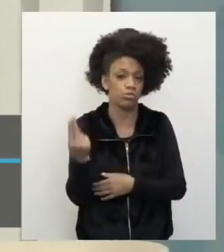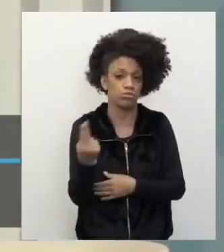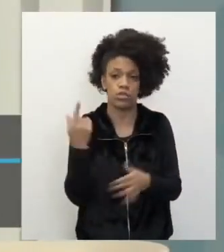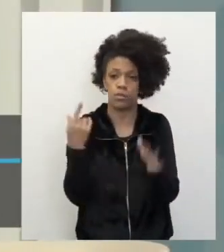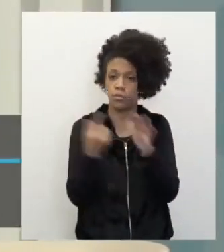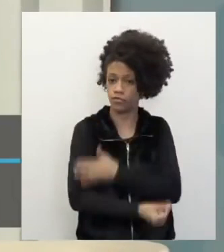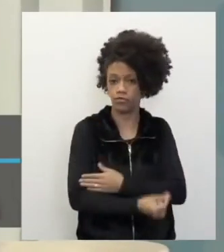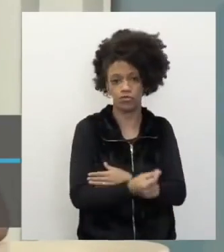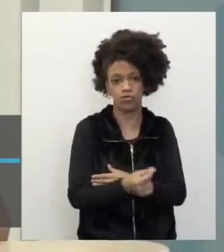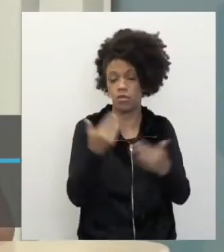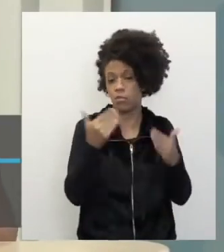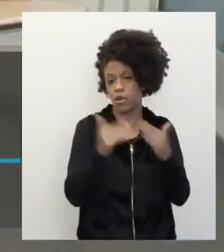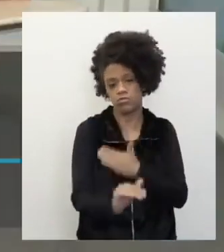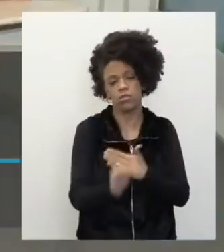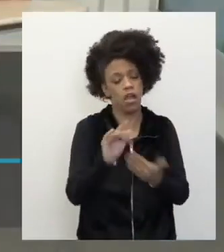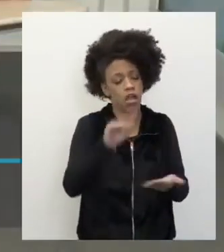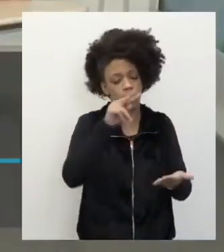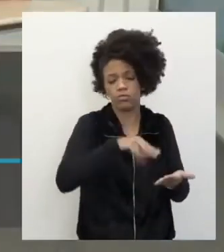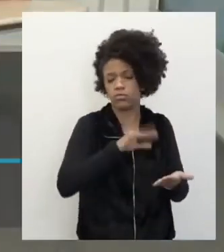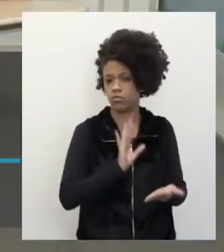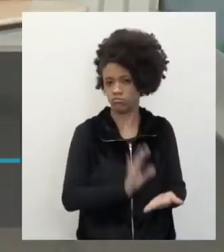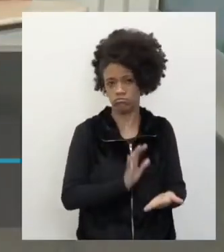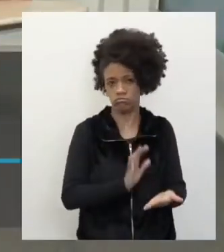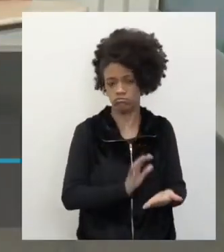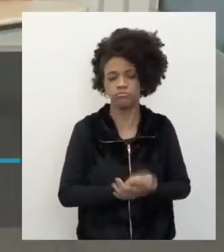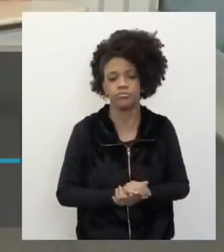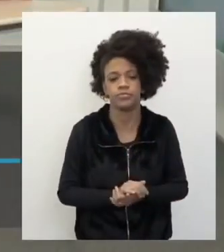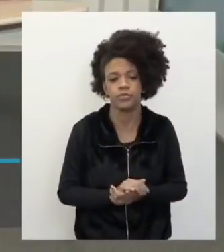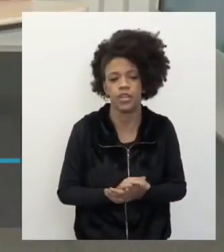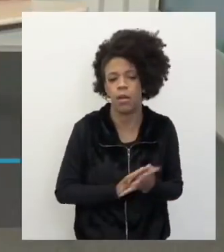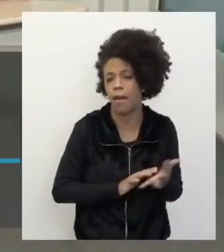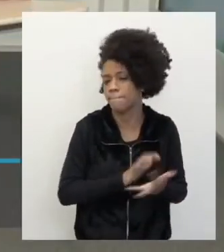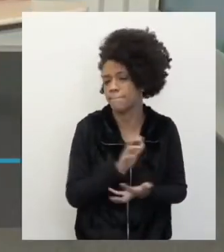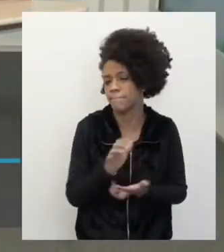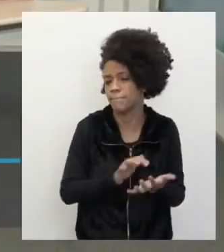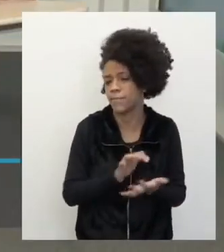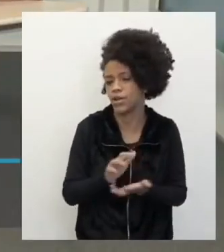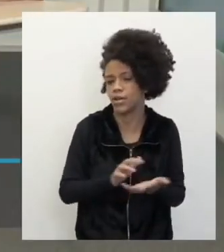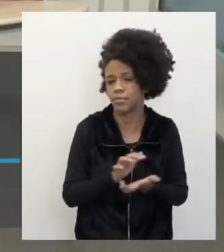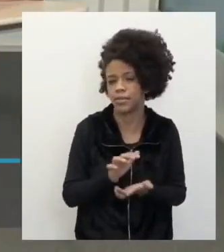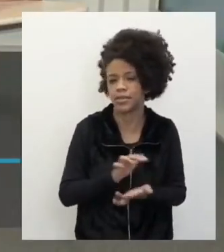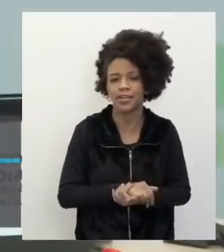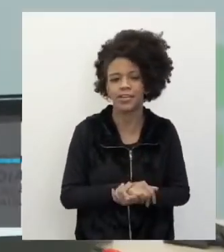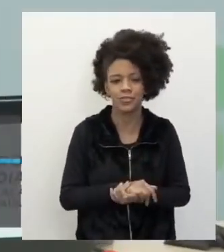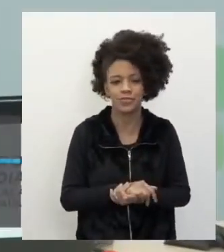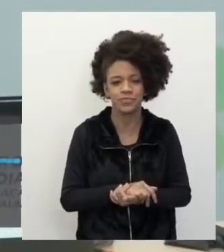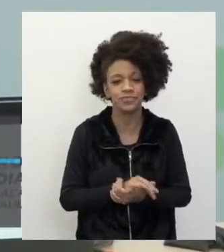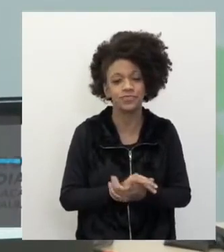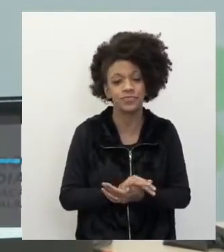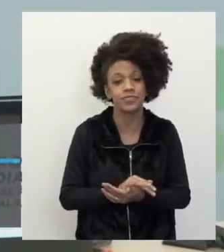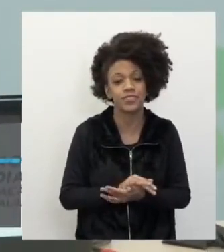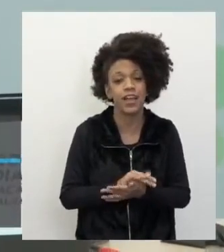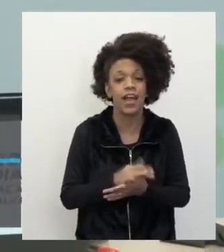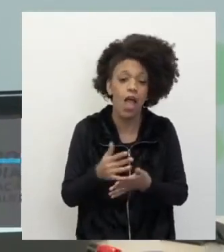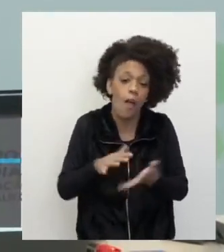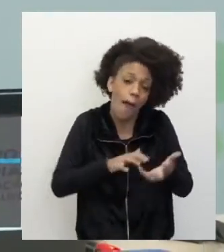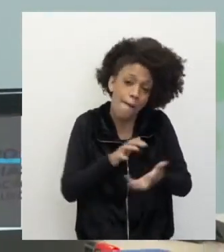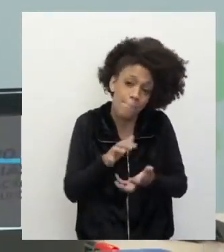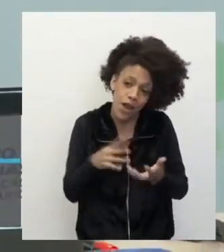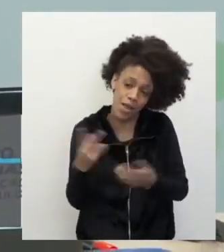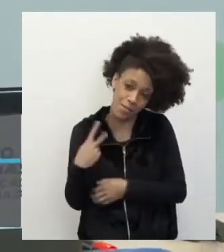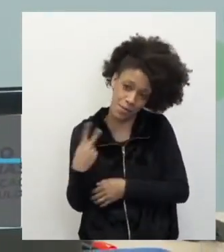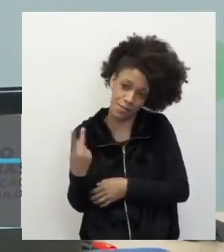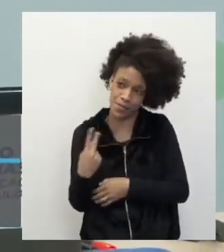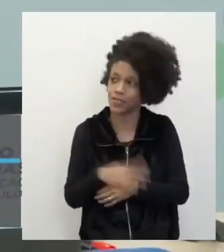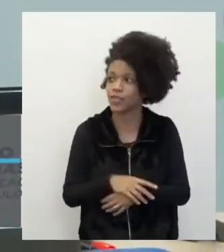ali, né? Isso. É o que ele diz. Isso. Aí agora uma polêmica. Agora Opa, eu quero ver. Mais uma? Vamos lá, mas então. agora eu quero... Vai ser polêmica pra gente, não é?